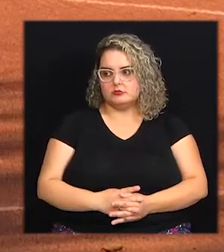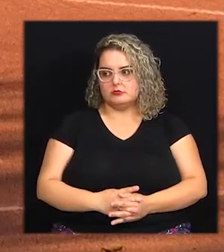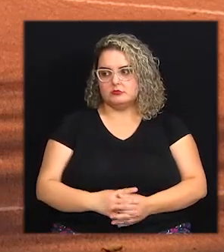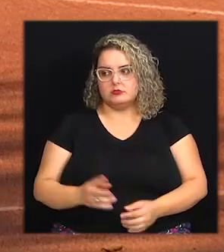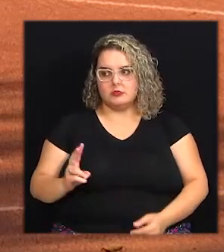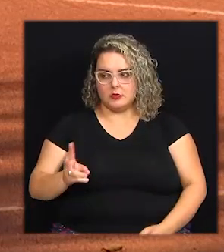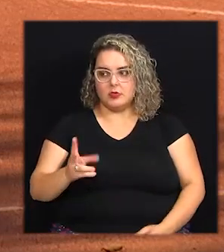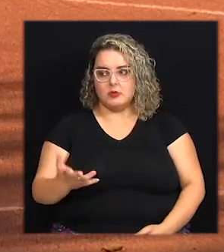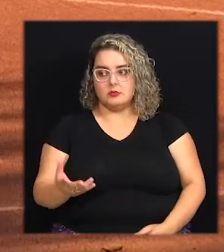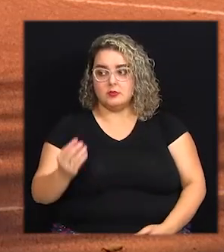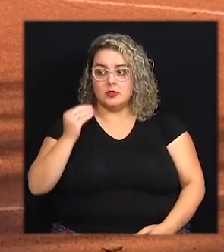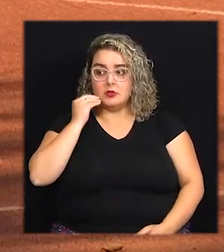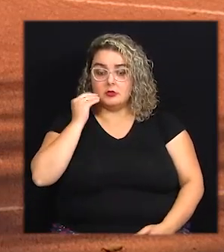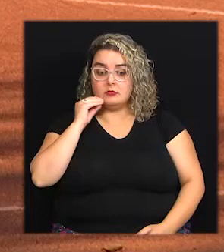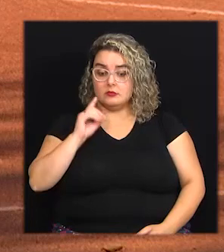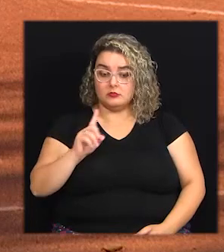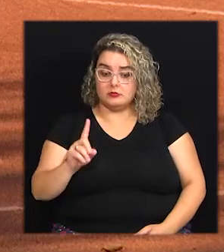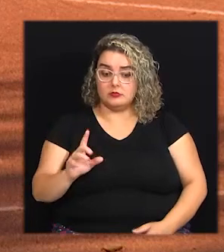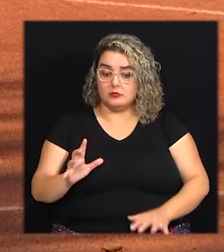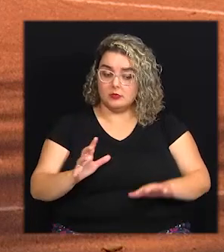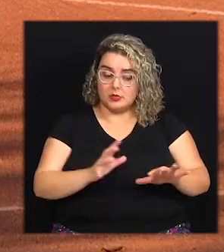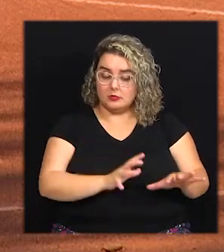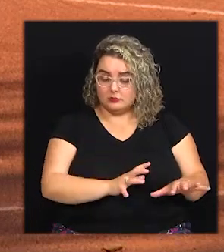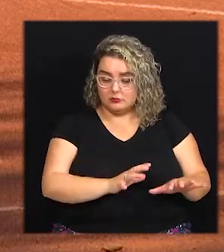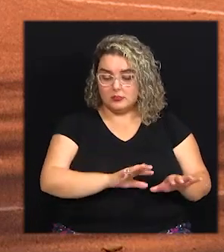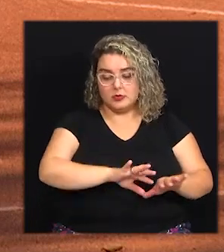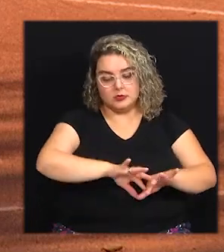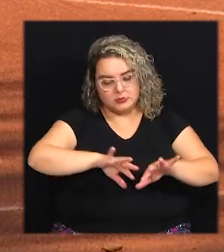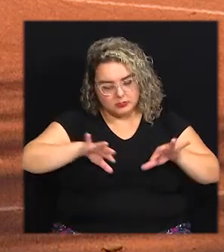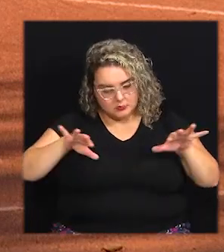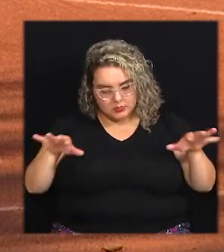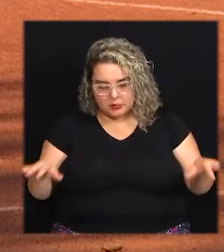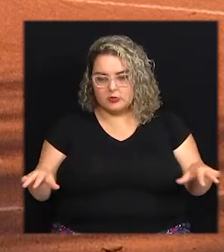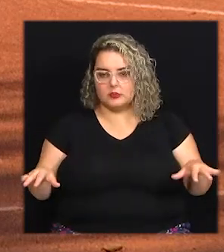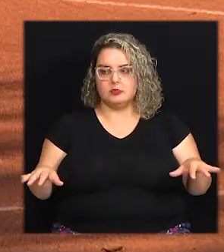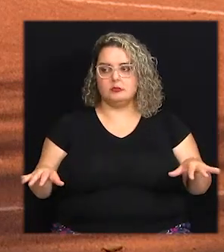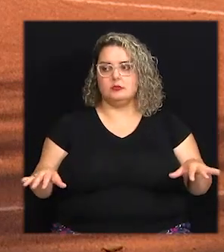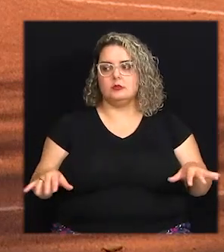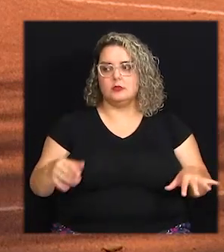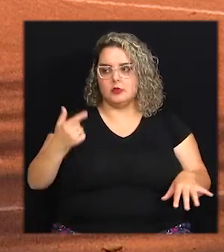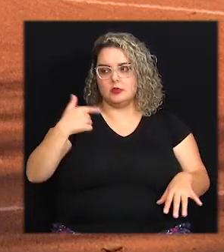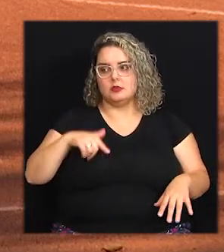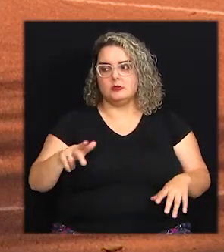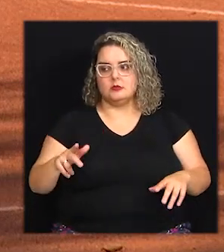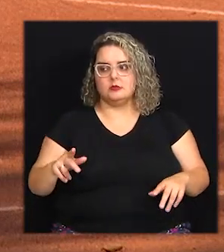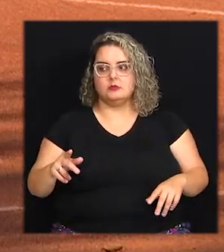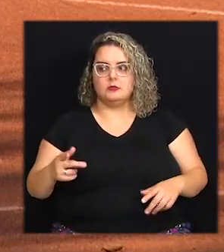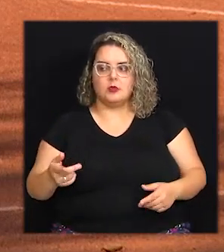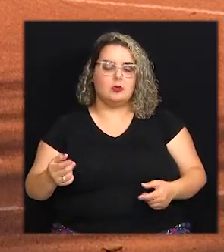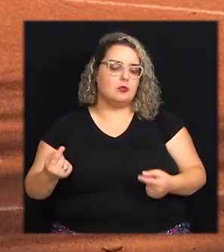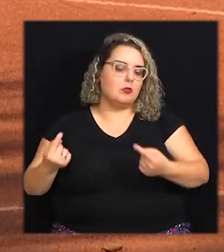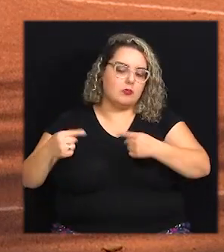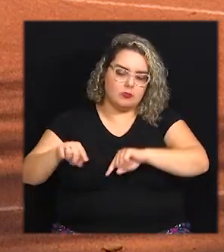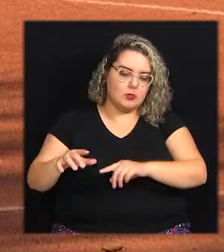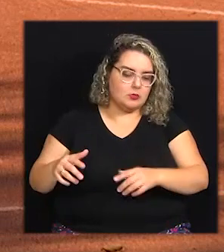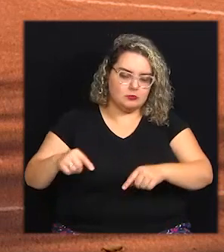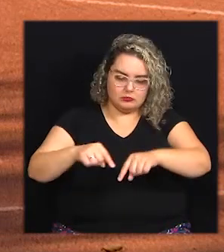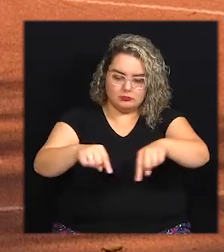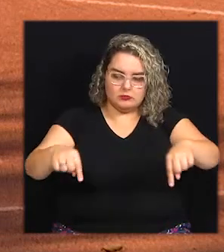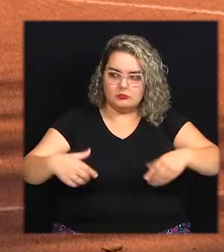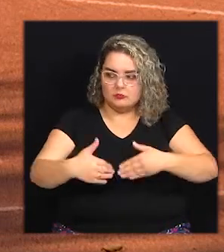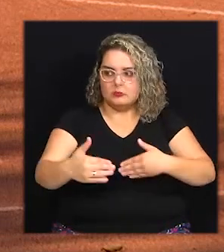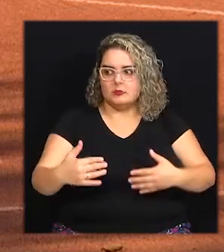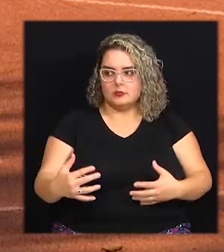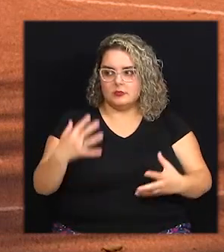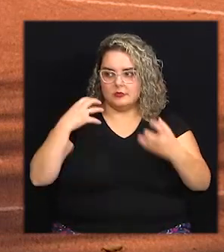Mas eu sempre tento não levar para esse lado, sabe? Mas eu sou bem tranquilo com meus adversários em